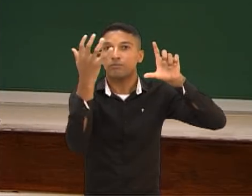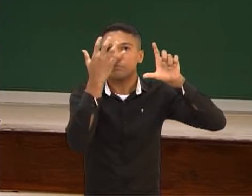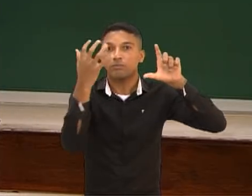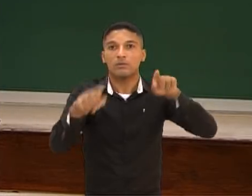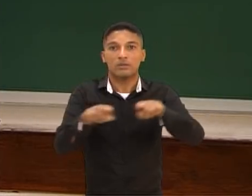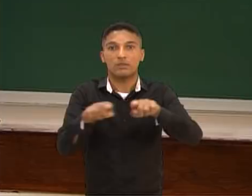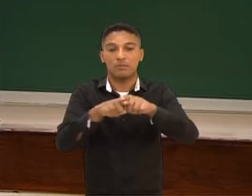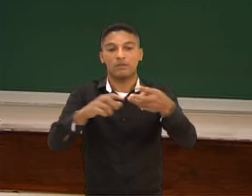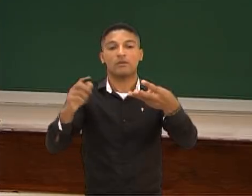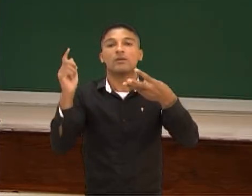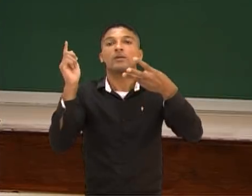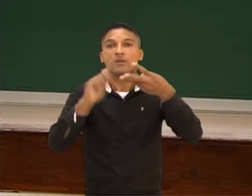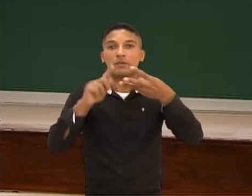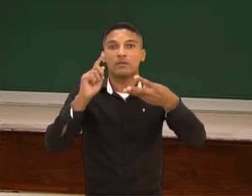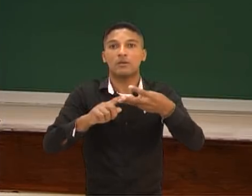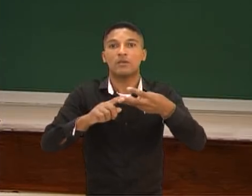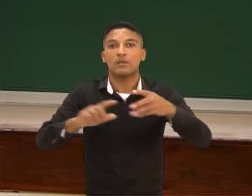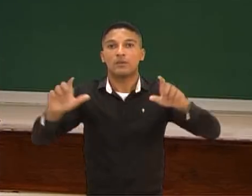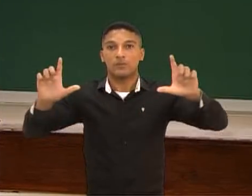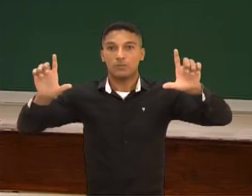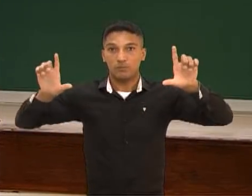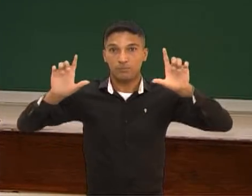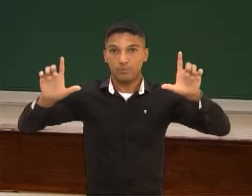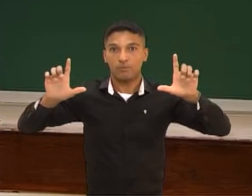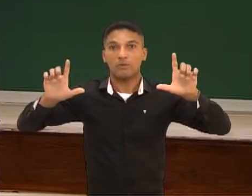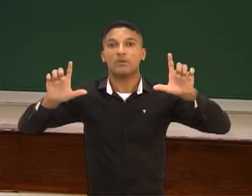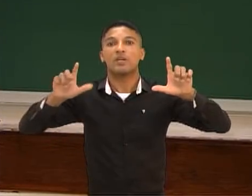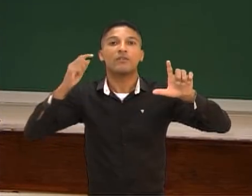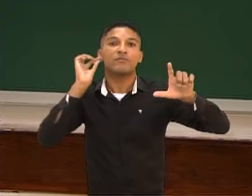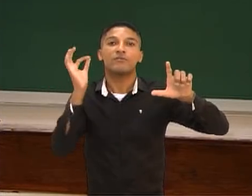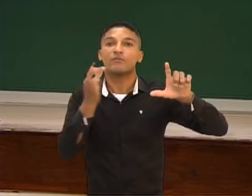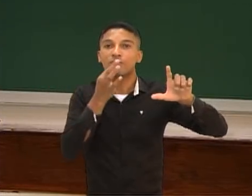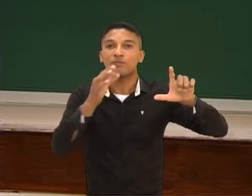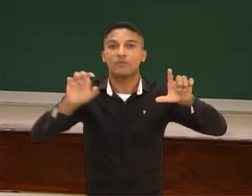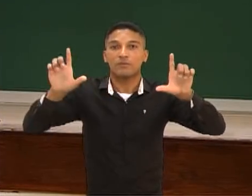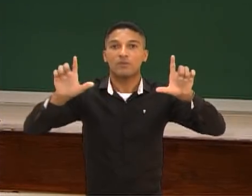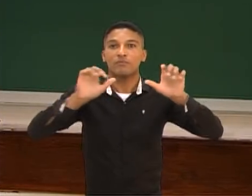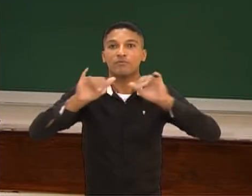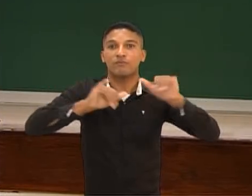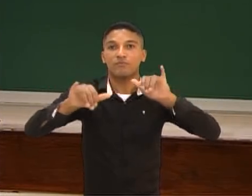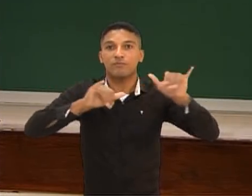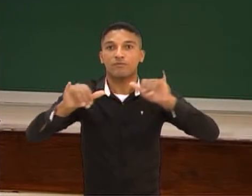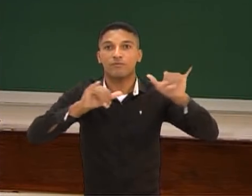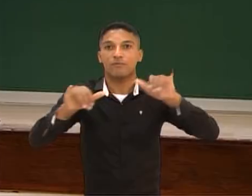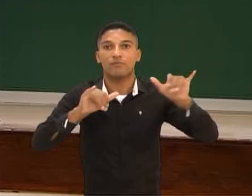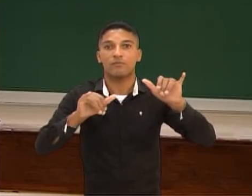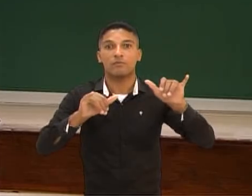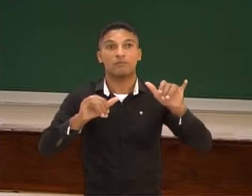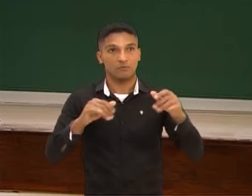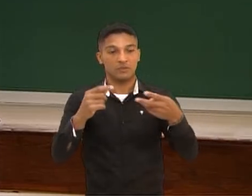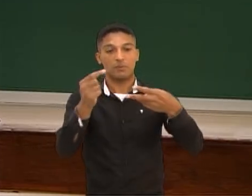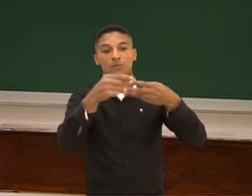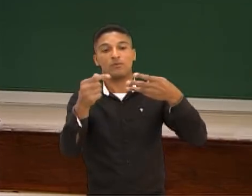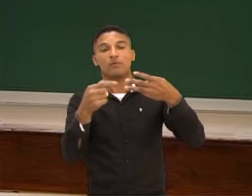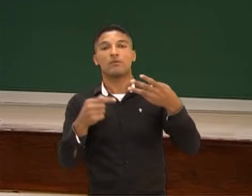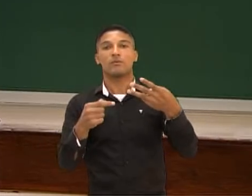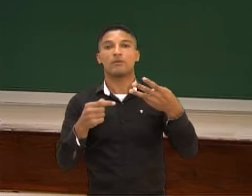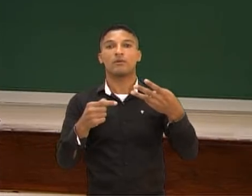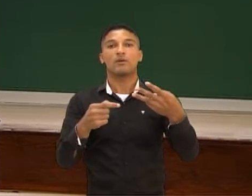já conhecem essas palavras, provavelmente marketing é uma palavra que vocês relacionam possivelmente aí